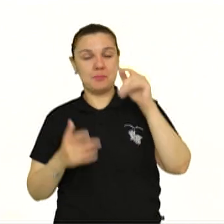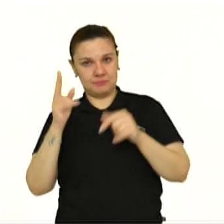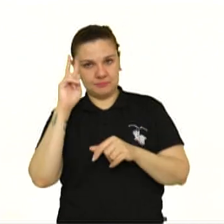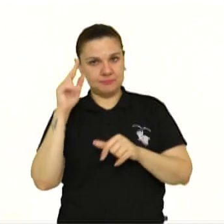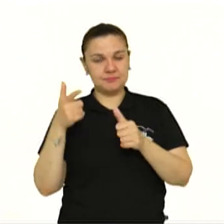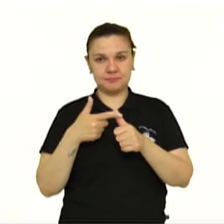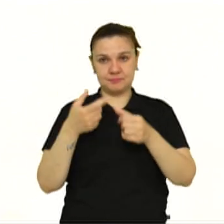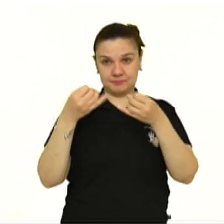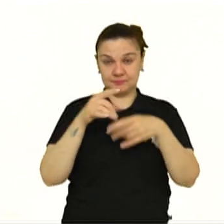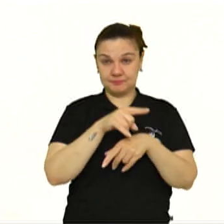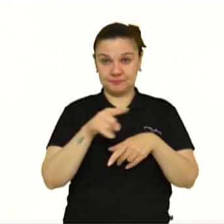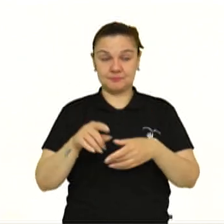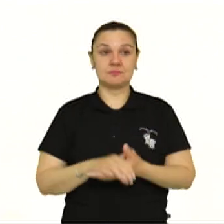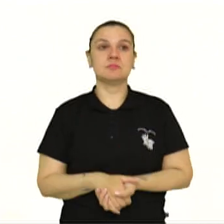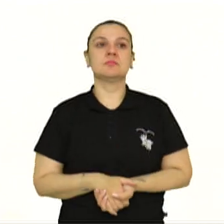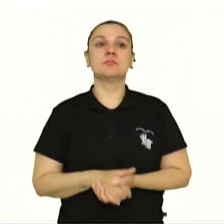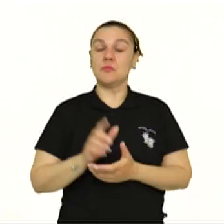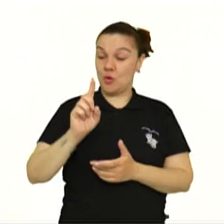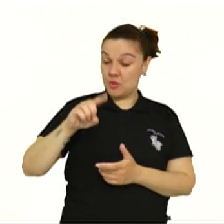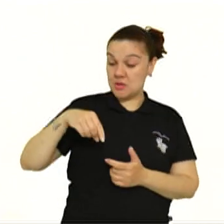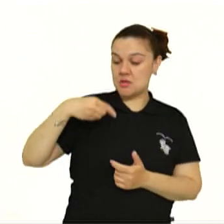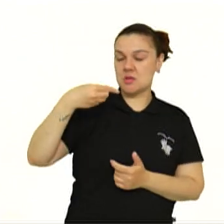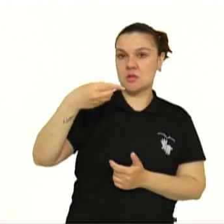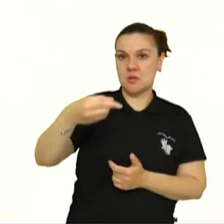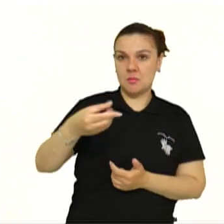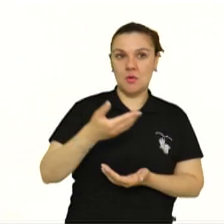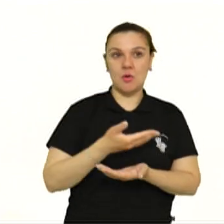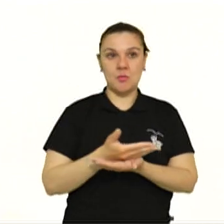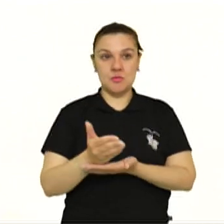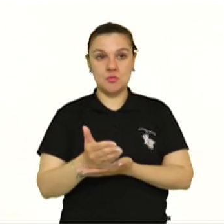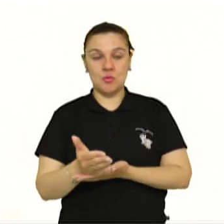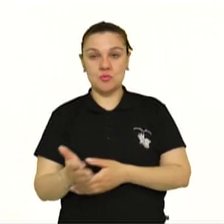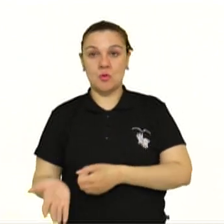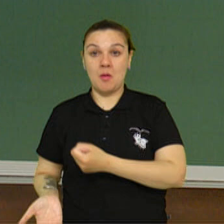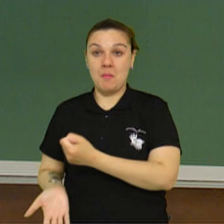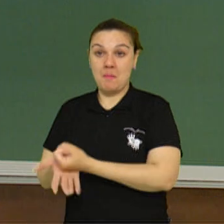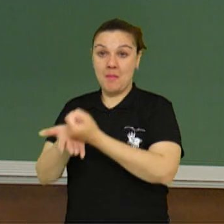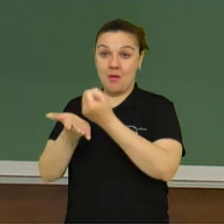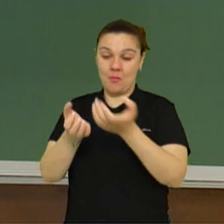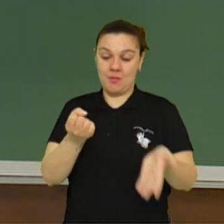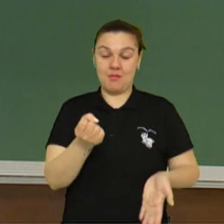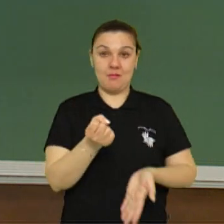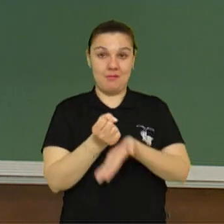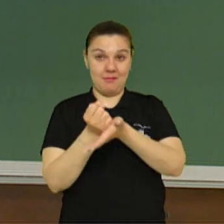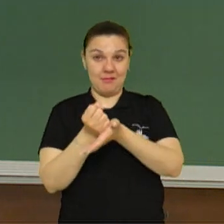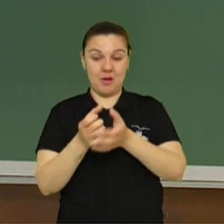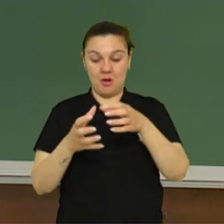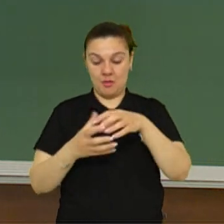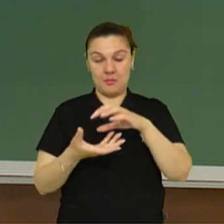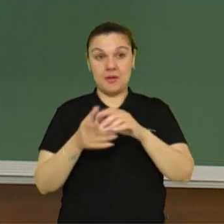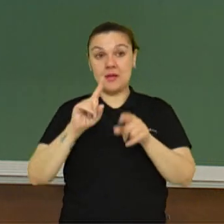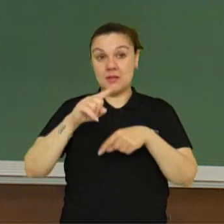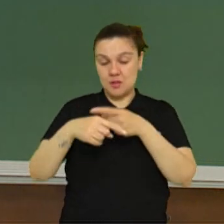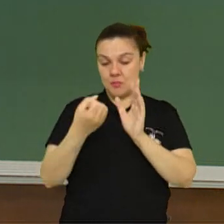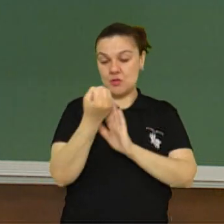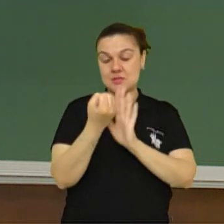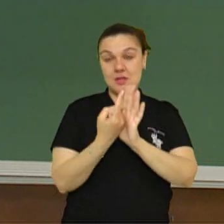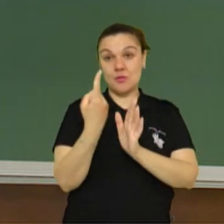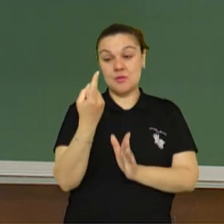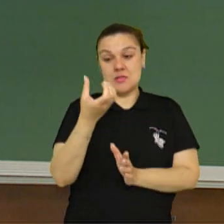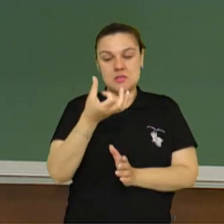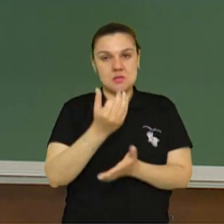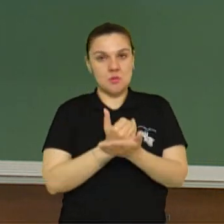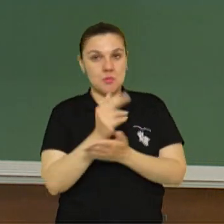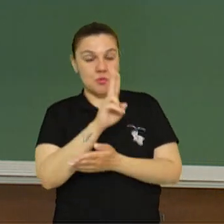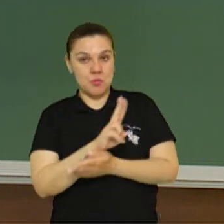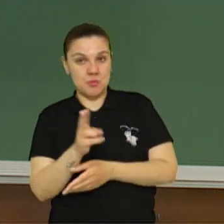sobre isso, tá? Então mais tarde surgiu o jogo de palma, então jogava-se com a mão. E no século XVI começou-se a